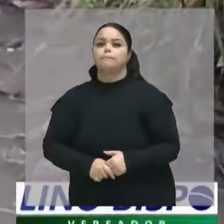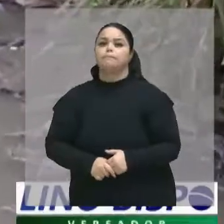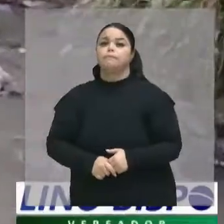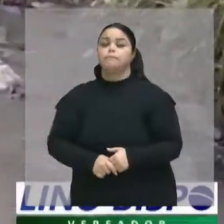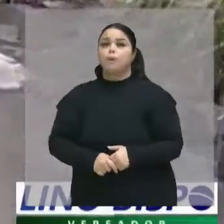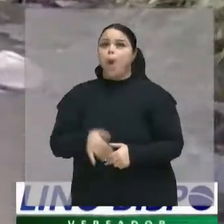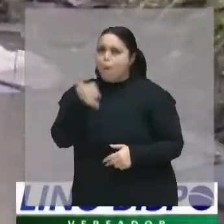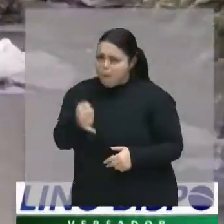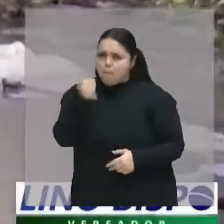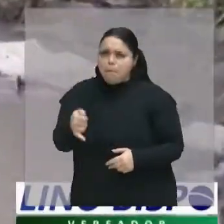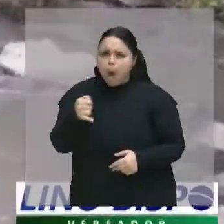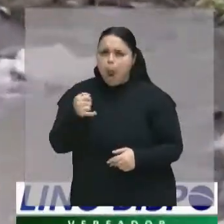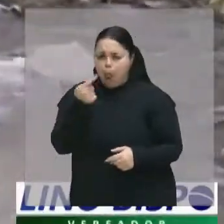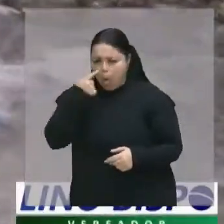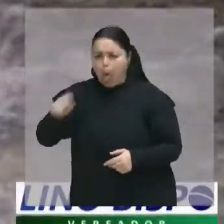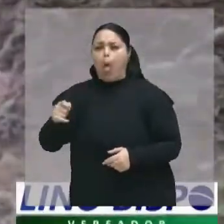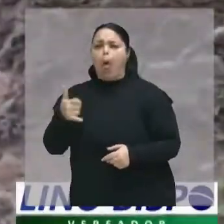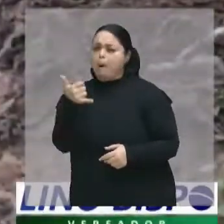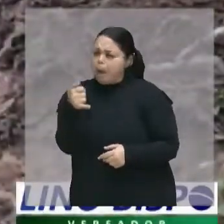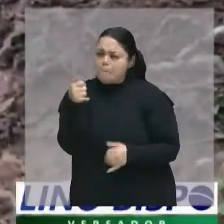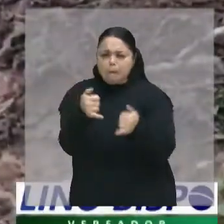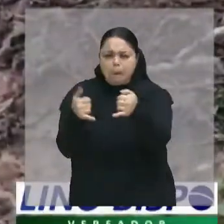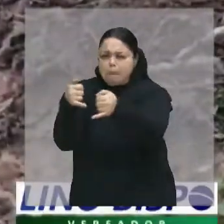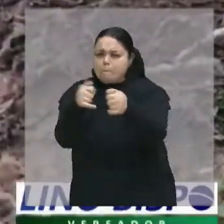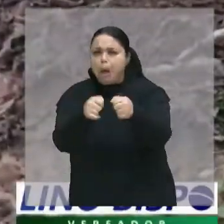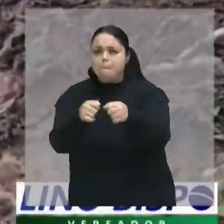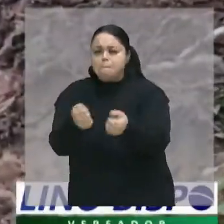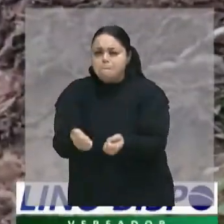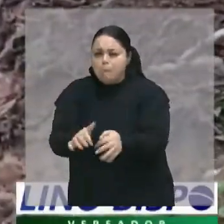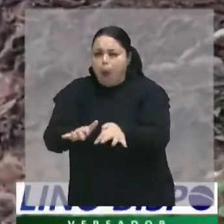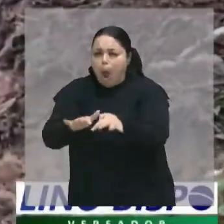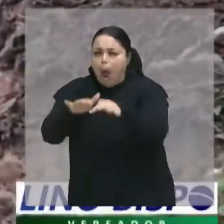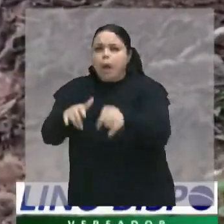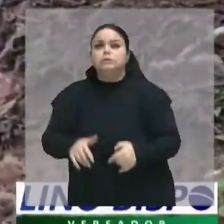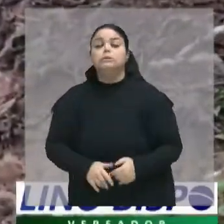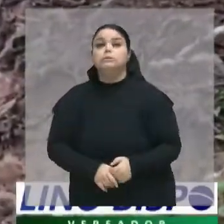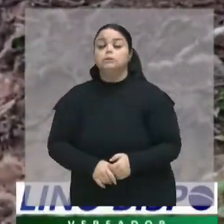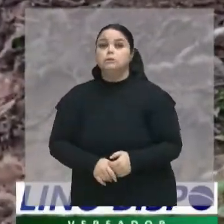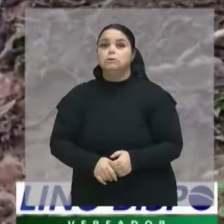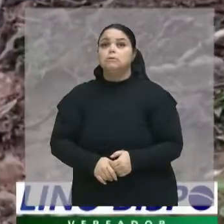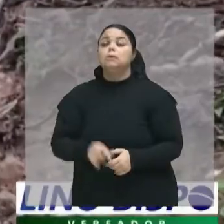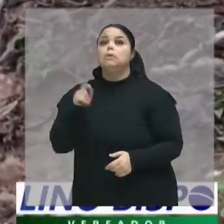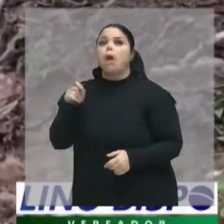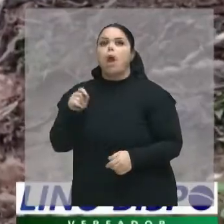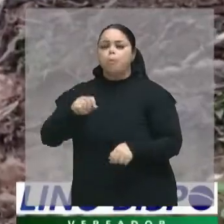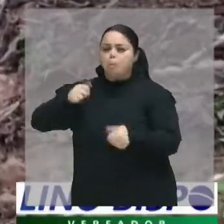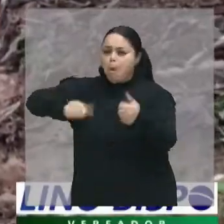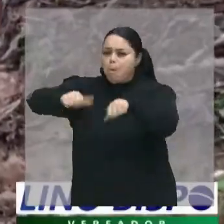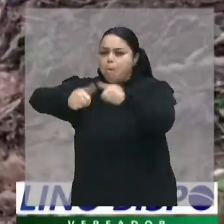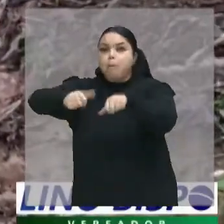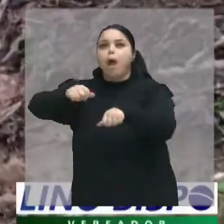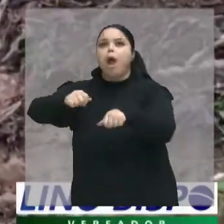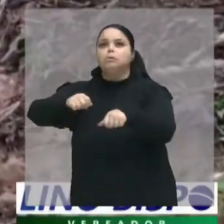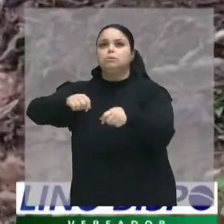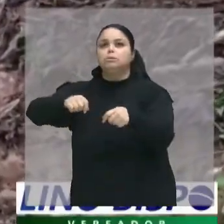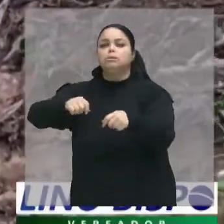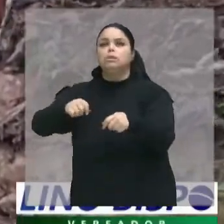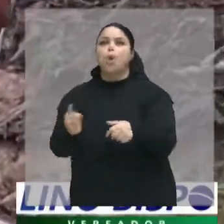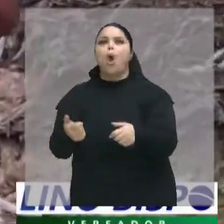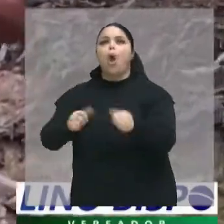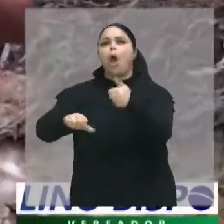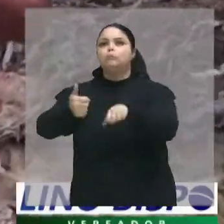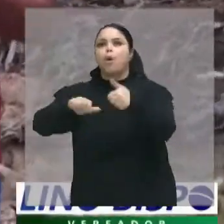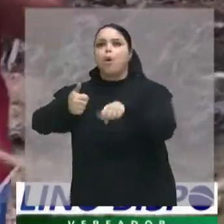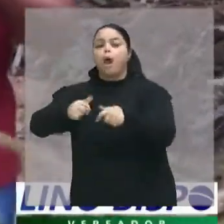na merda mesmo. A Sabesp vai pegar esse esgoto, botar química nele para mandar para nossa casa